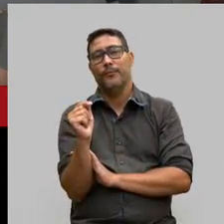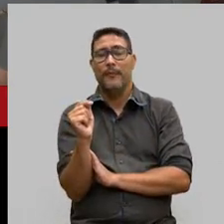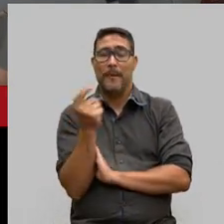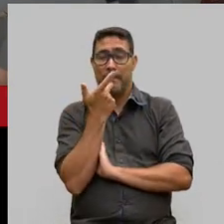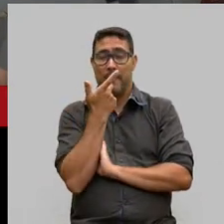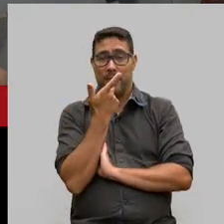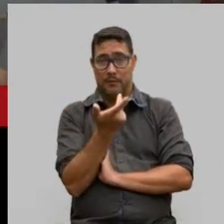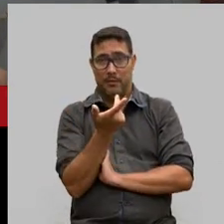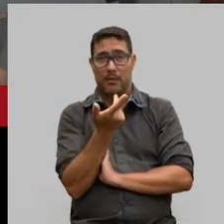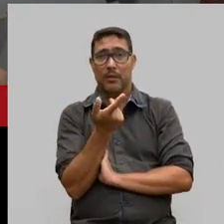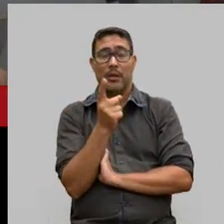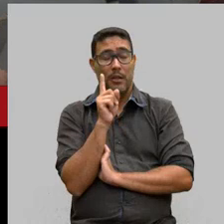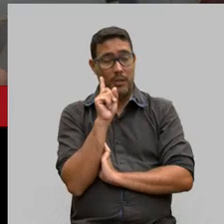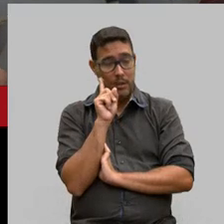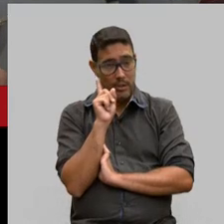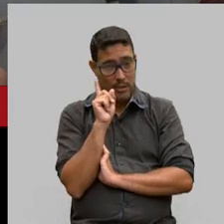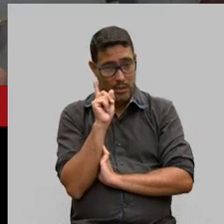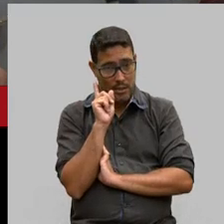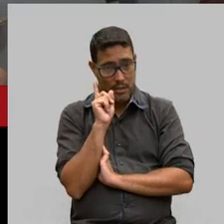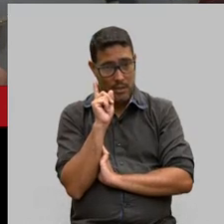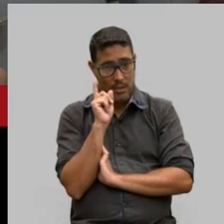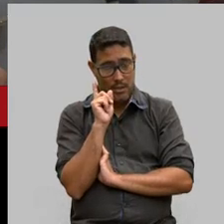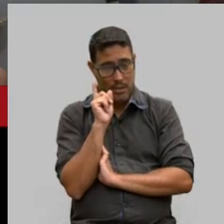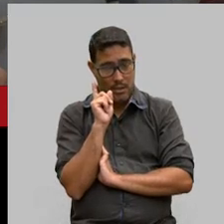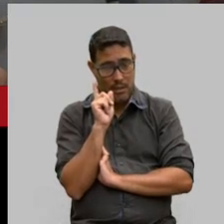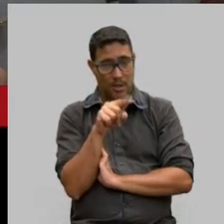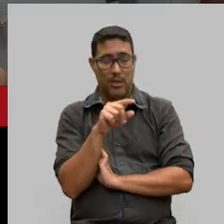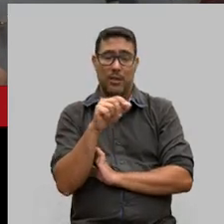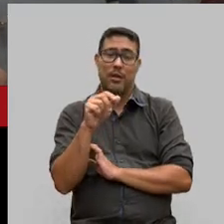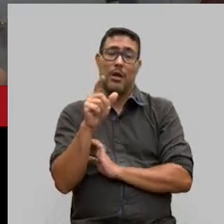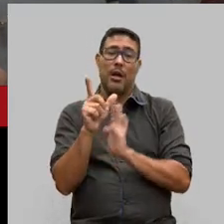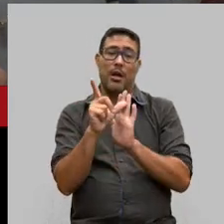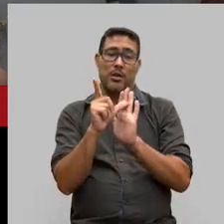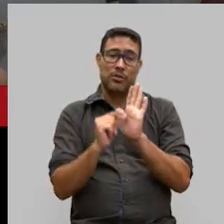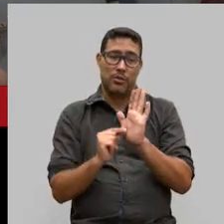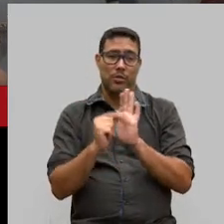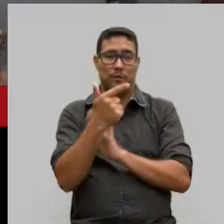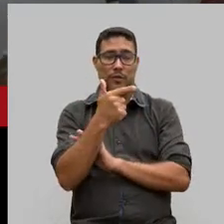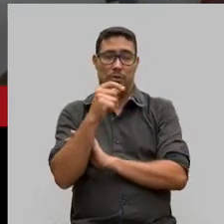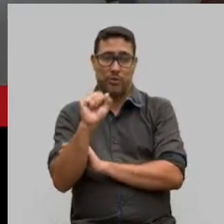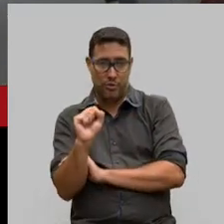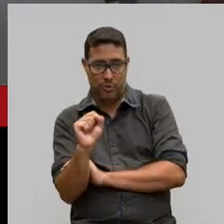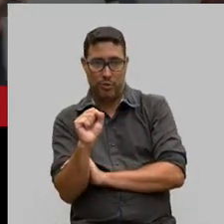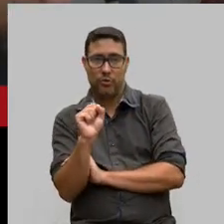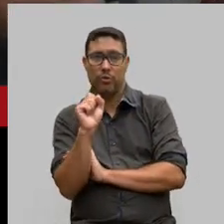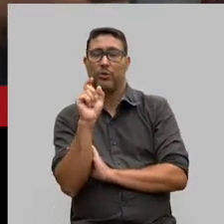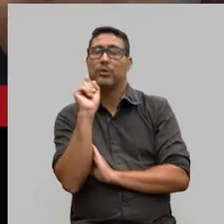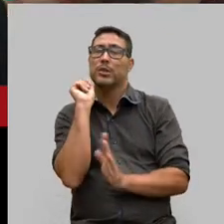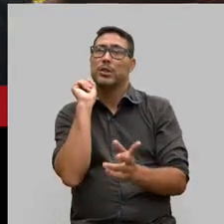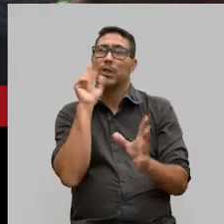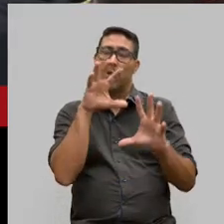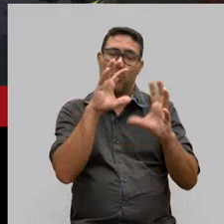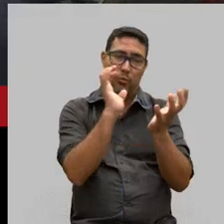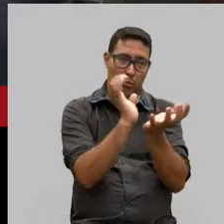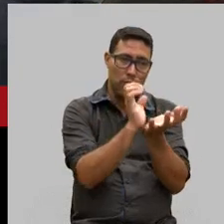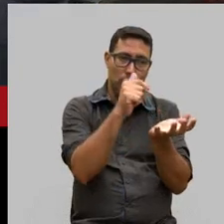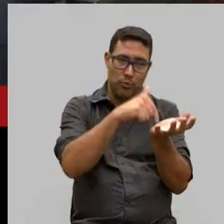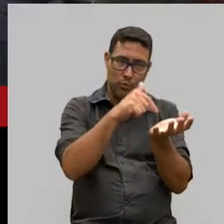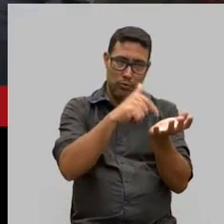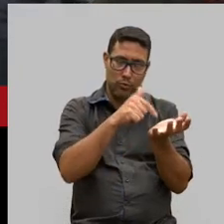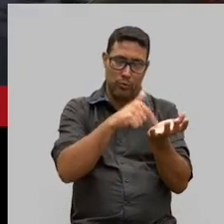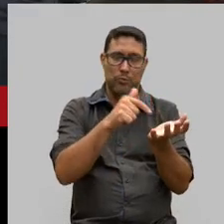é incumbe artigo 28 incumbe ao poder público incentivar